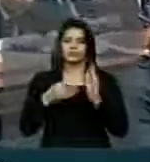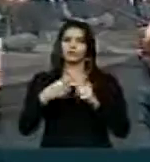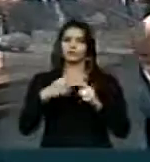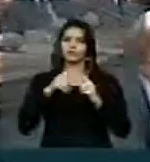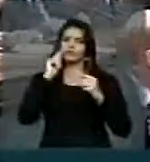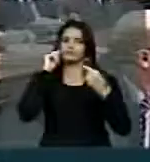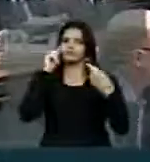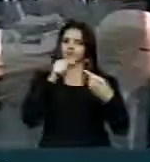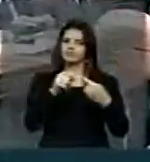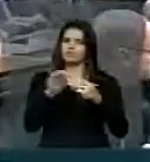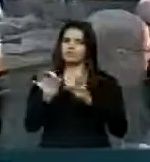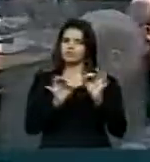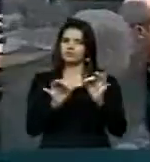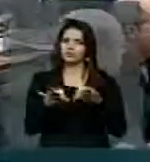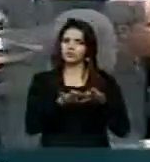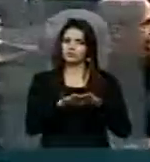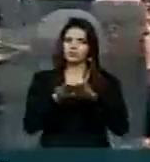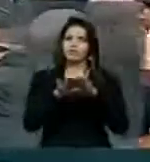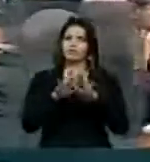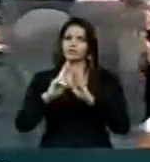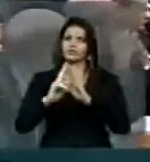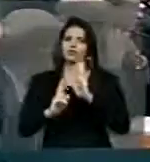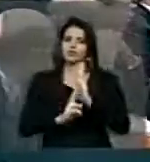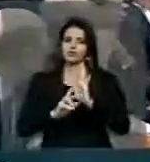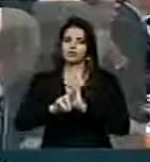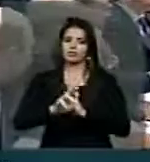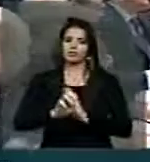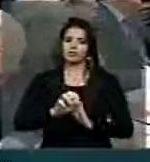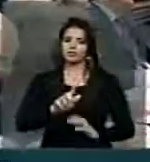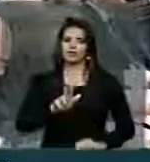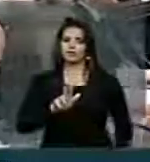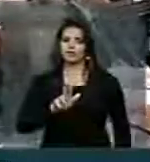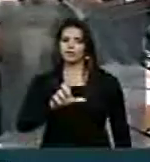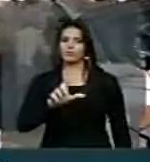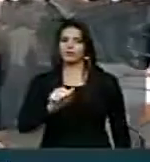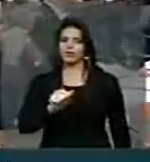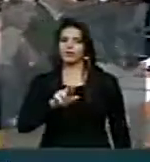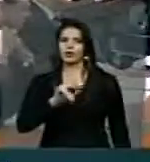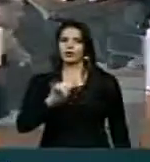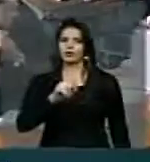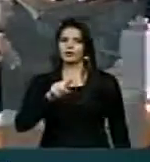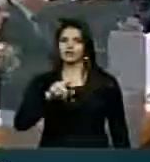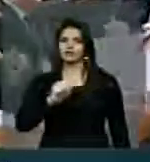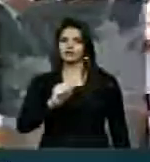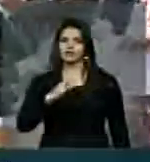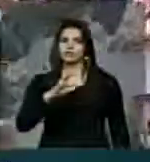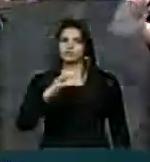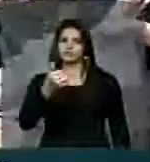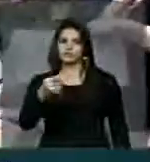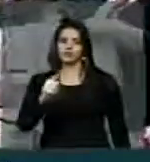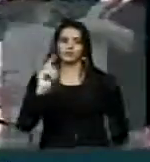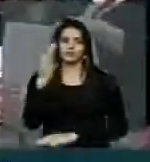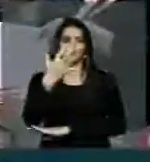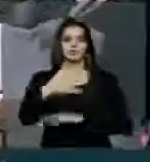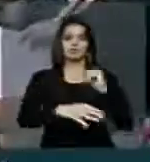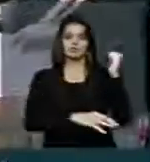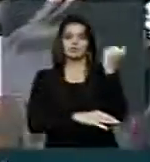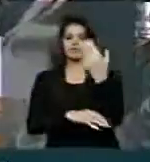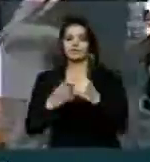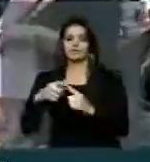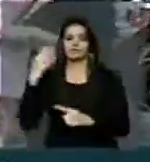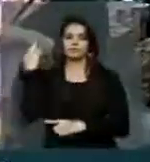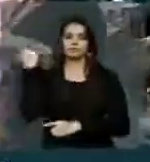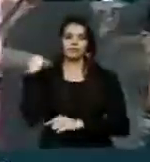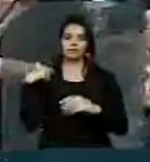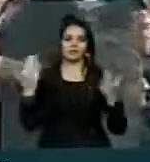equilíbrio naquilo que é a regularização ambiental, o que era o passado, olhando versus o futuro. Por essa razão, o Código